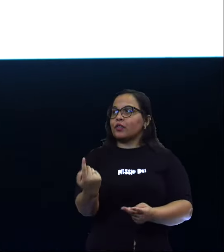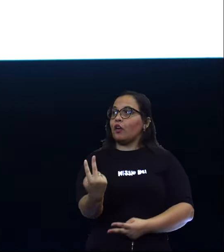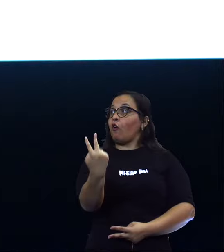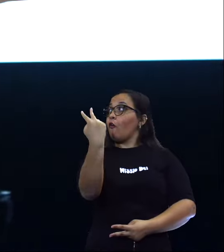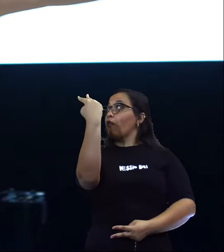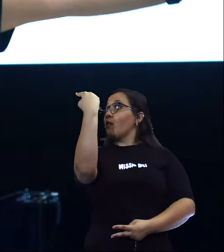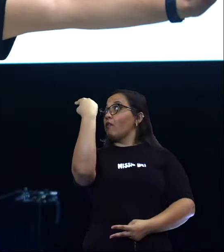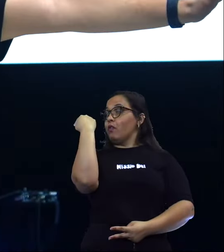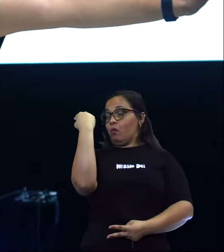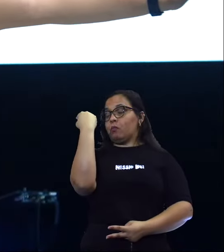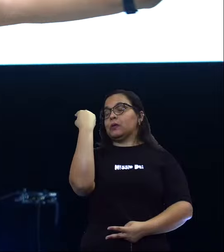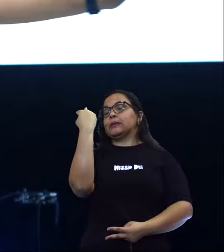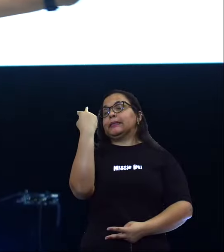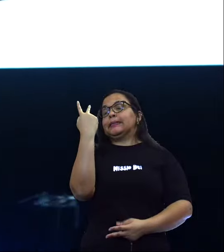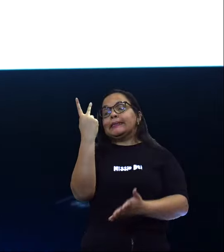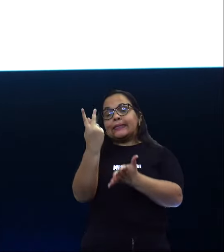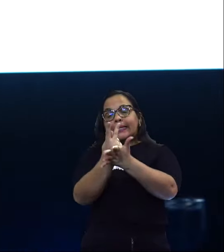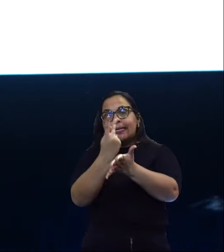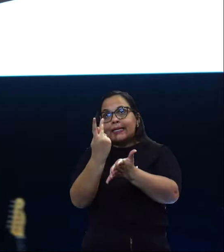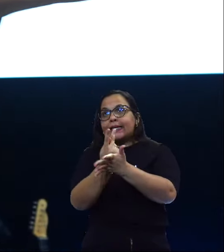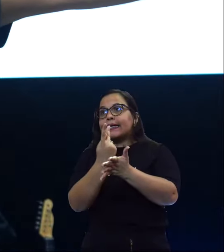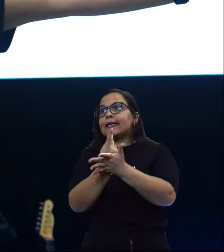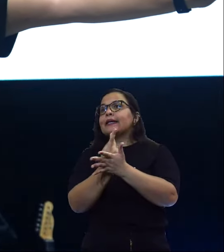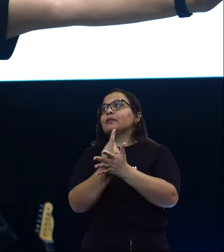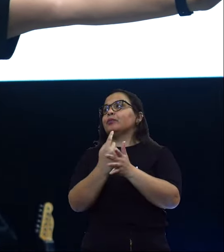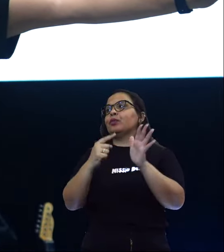passado. E por isso que o passado sempre vai ser melhor.